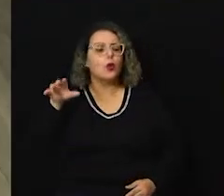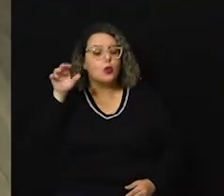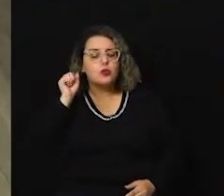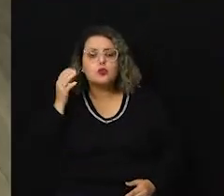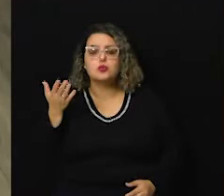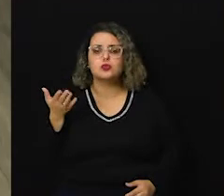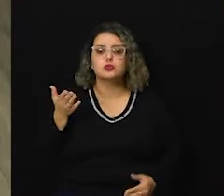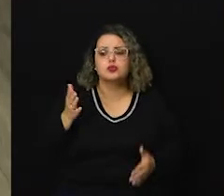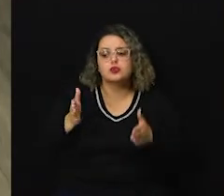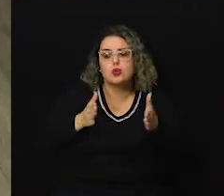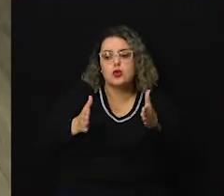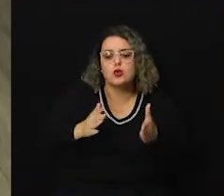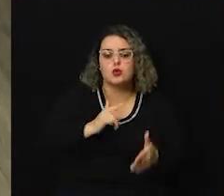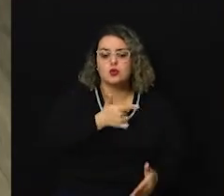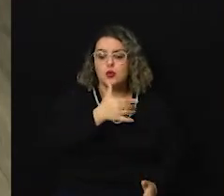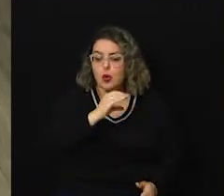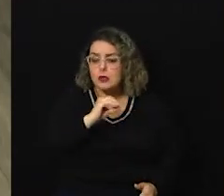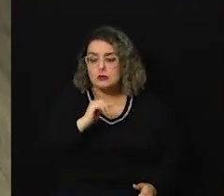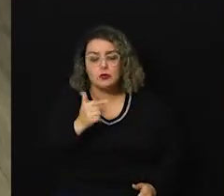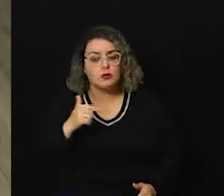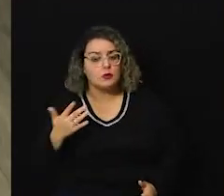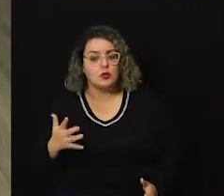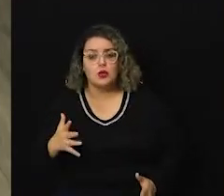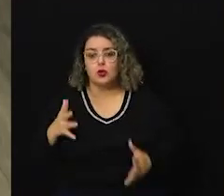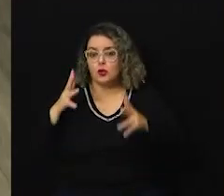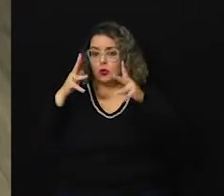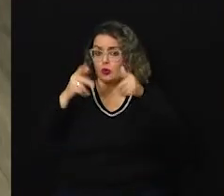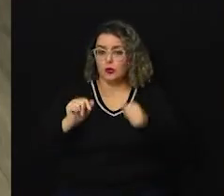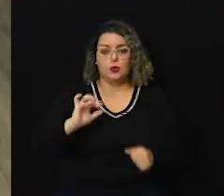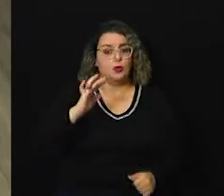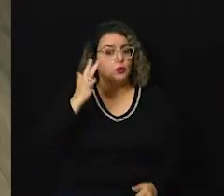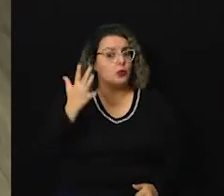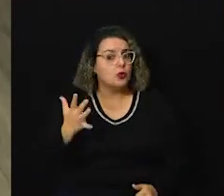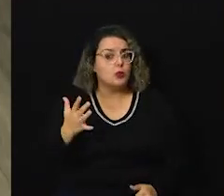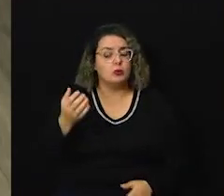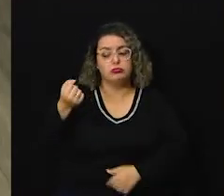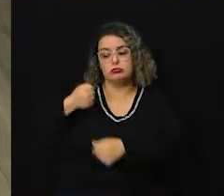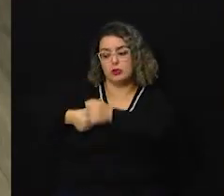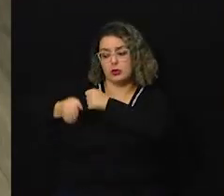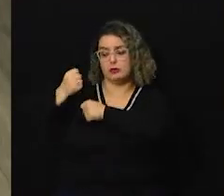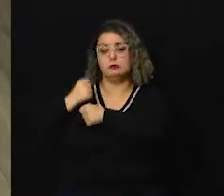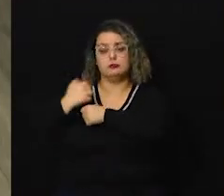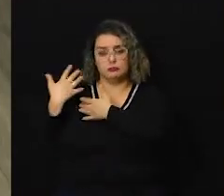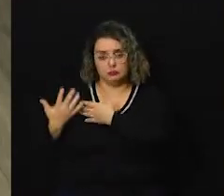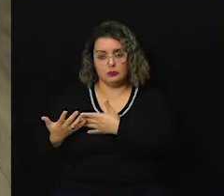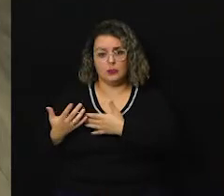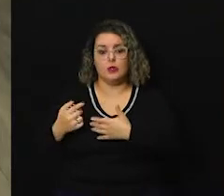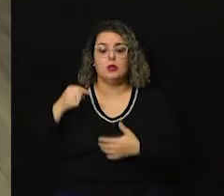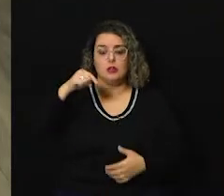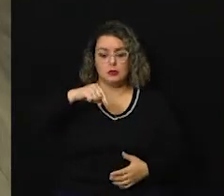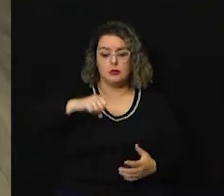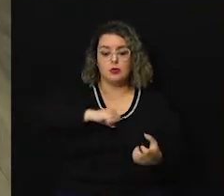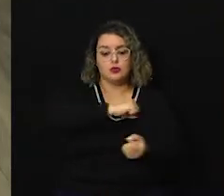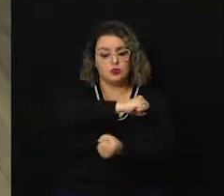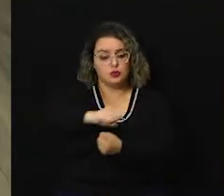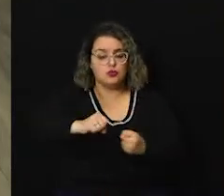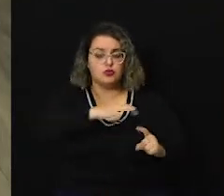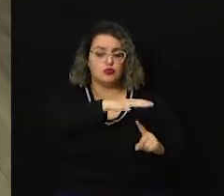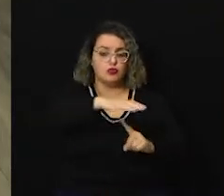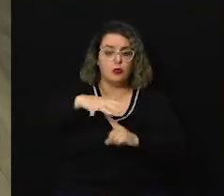tipo de coisa né em pleno 2022.com tudo o que aconteceu em 2021 Inclusive a gente trouxe aqui para o fio dental